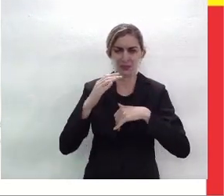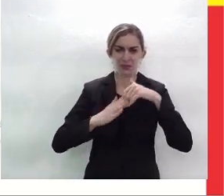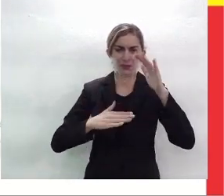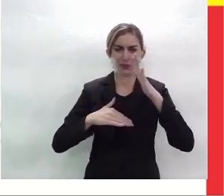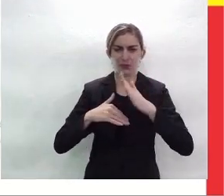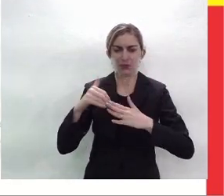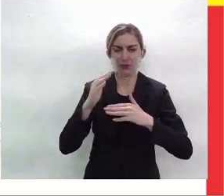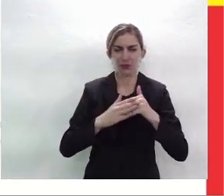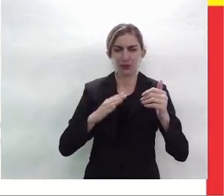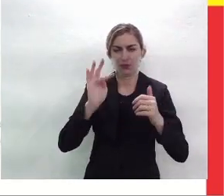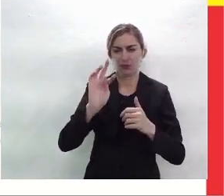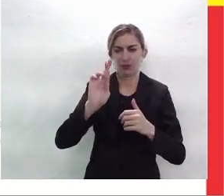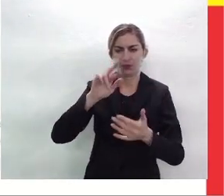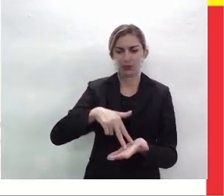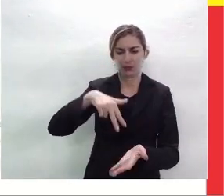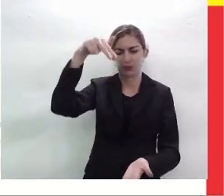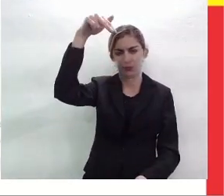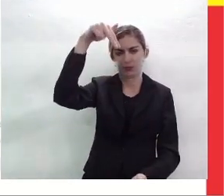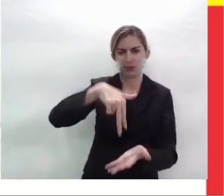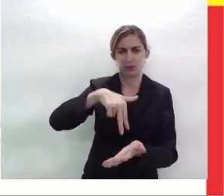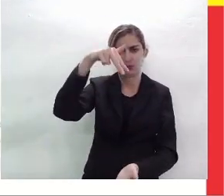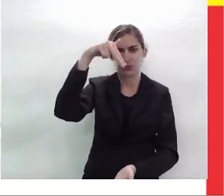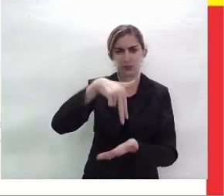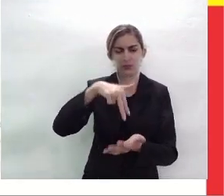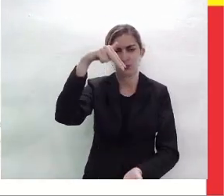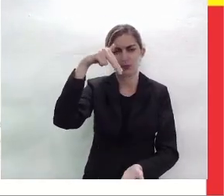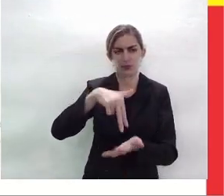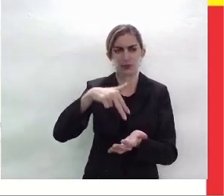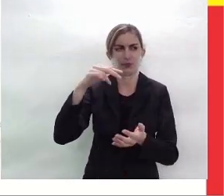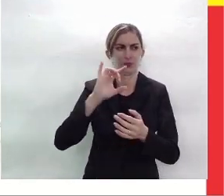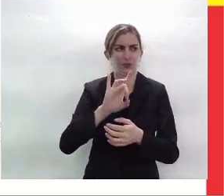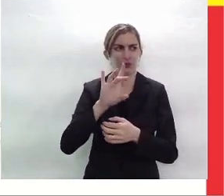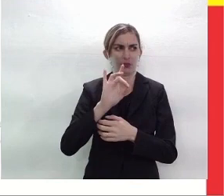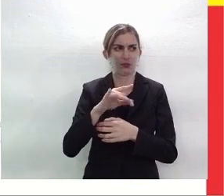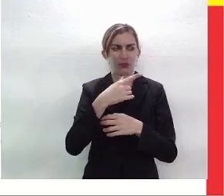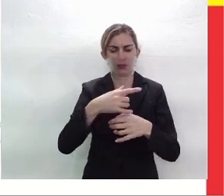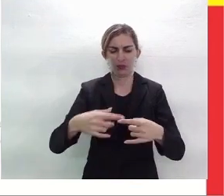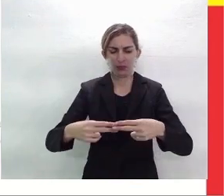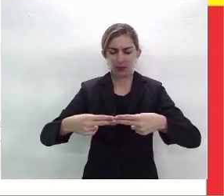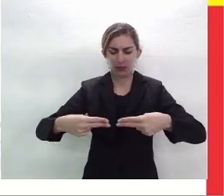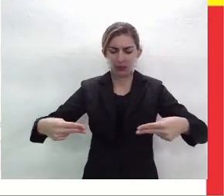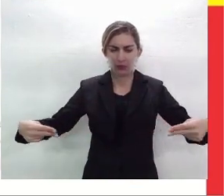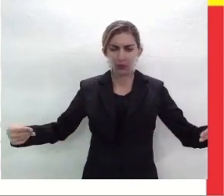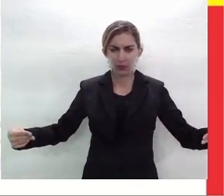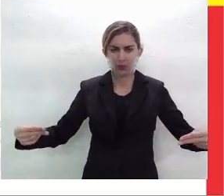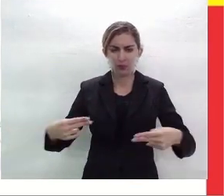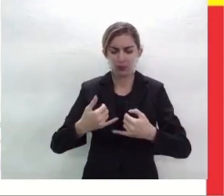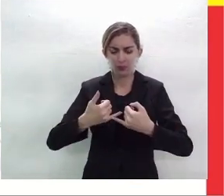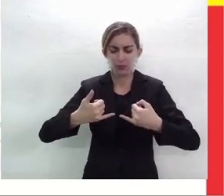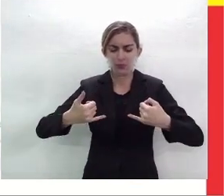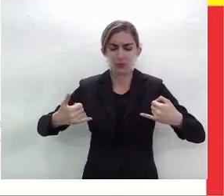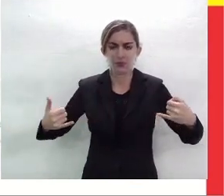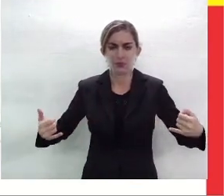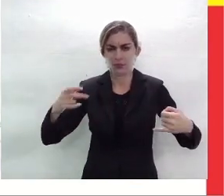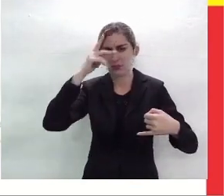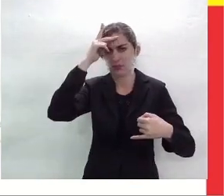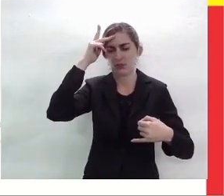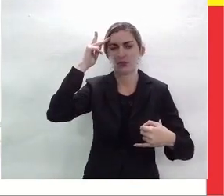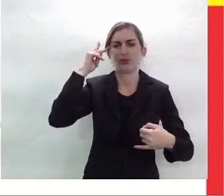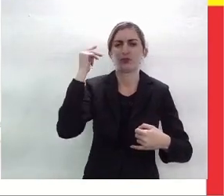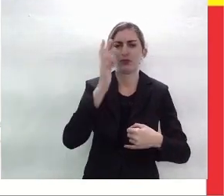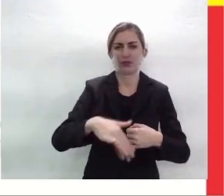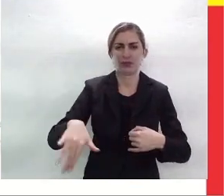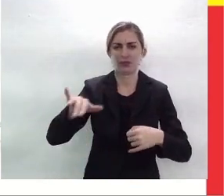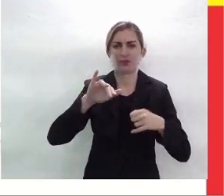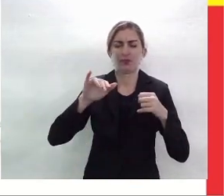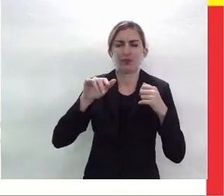com as práticas feitas no trampolim ou na cama elástica lá da ginástica, só que é uma fita bem mais estreita e as